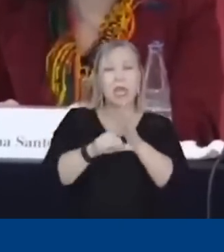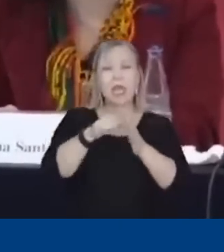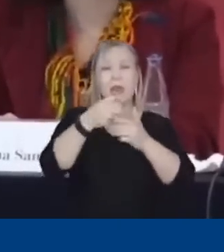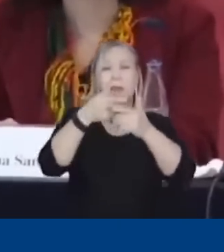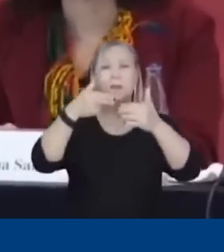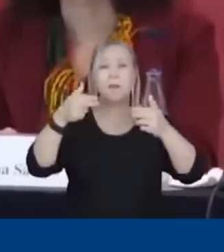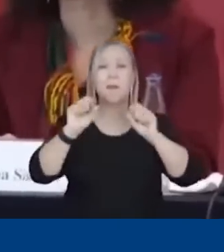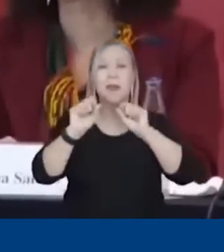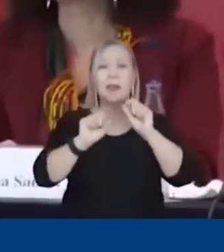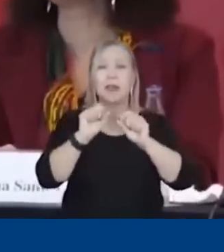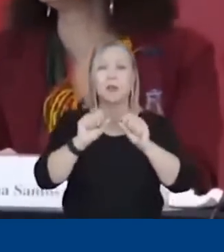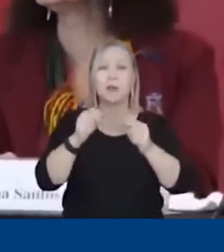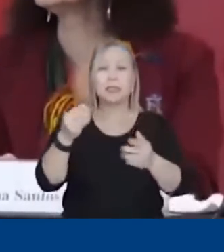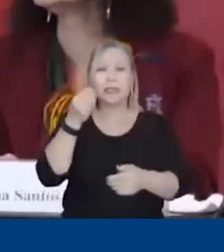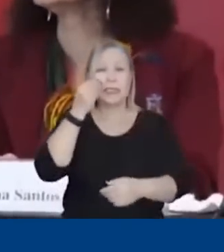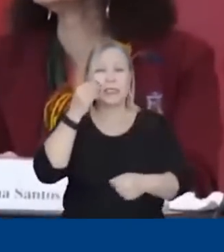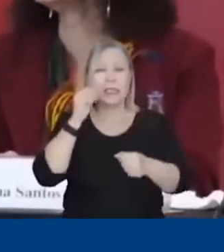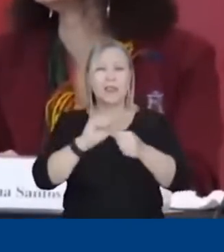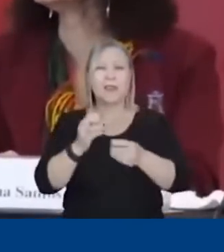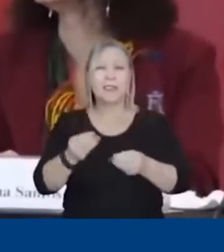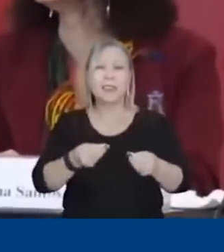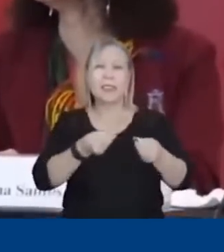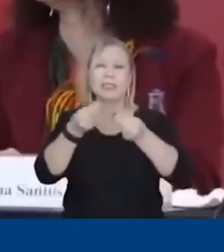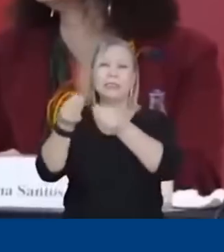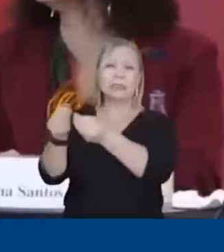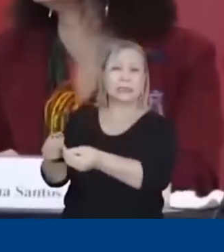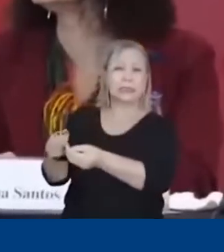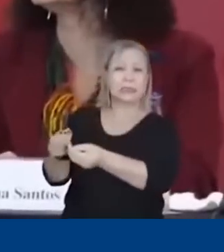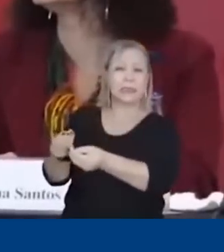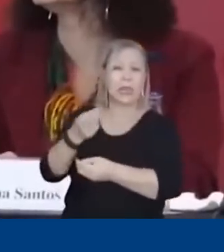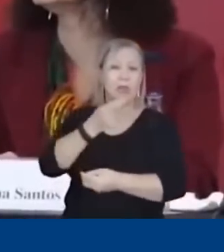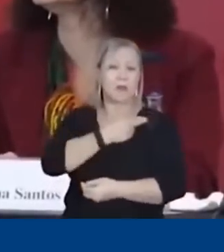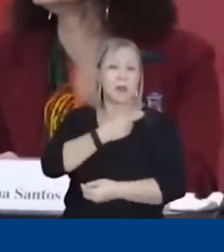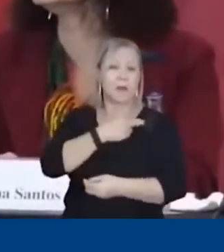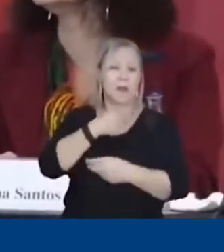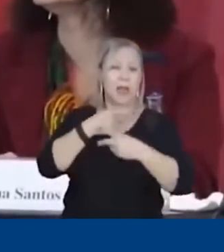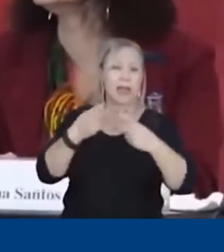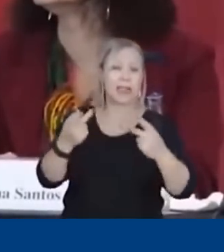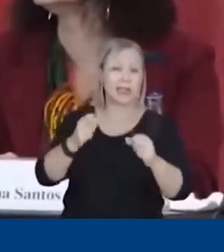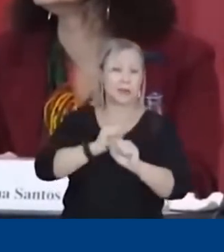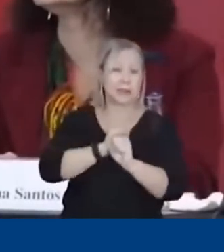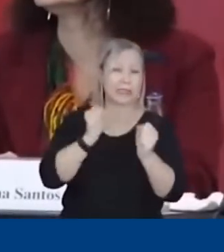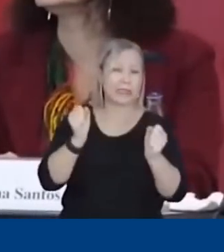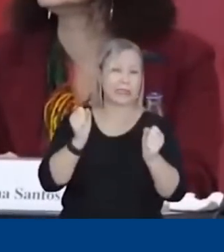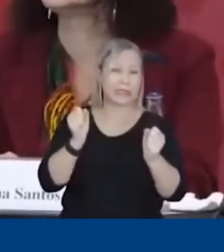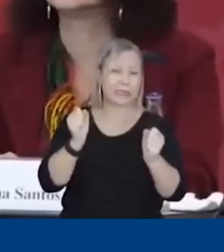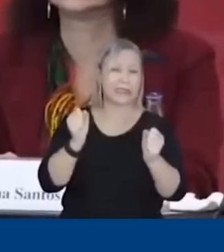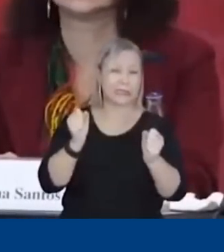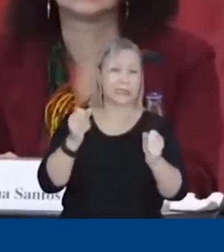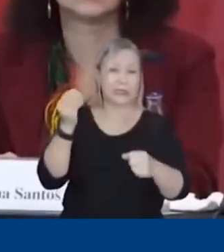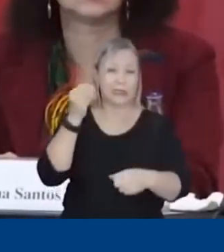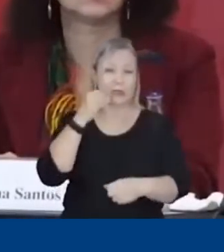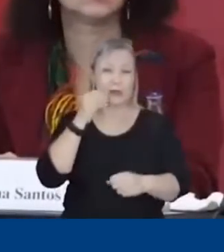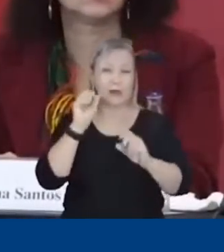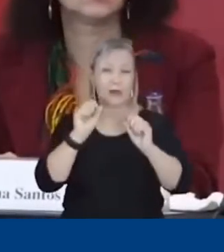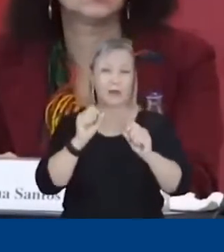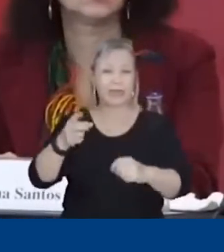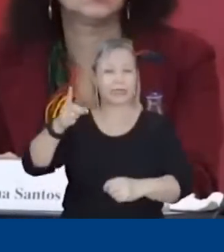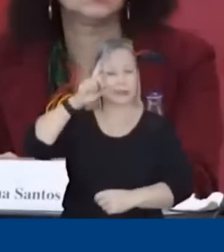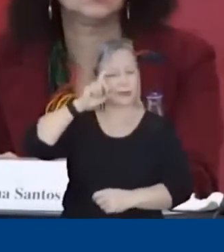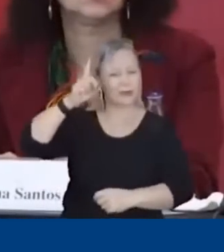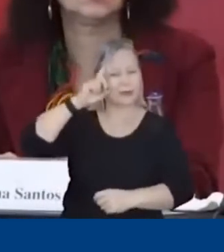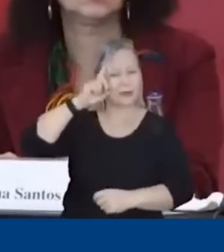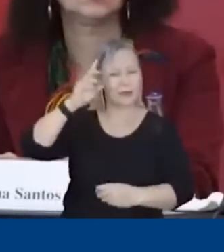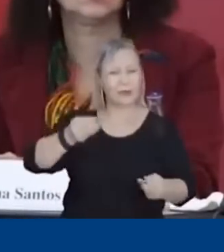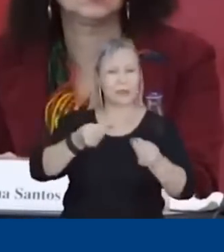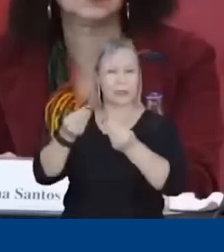fazer é jogar a responsabilidade da sua incapacidade diuturnamente em cima dos outros.